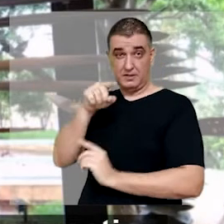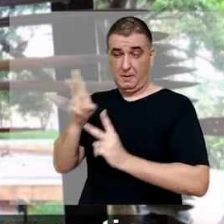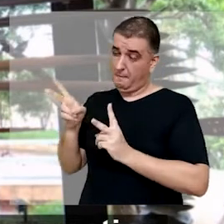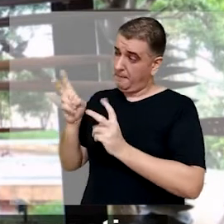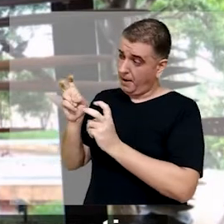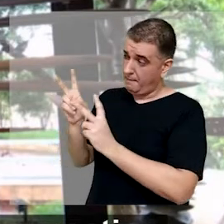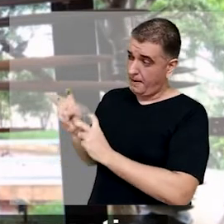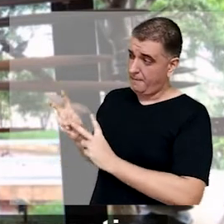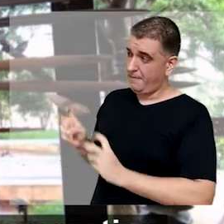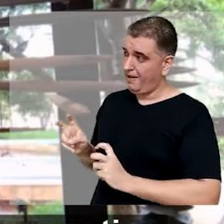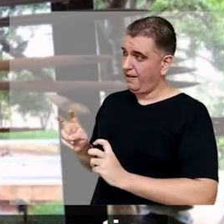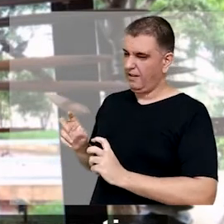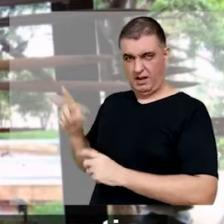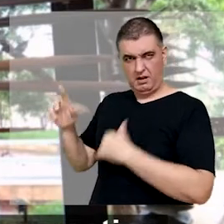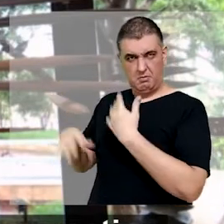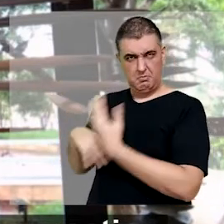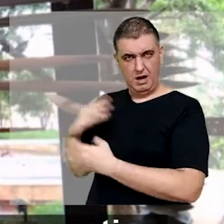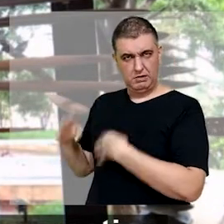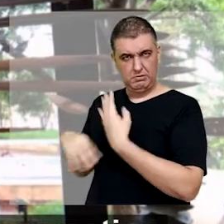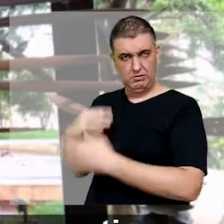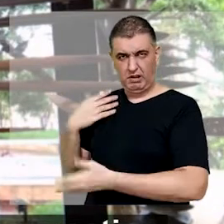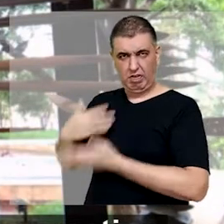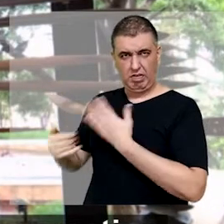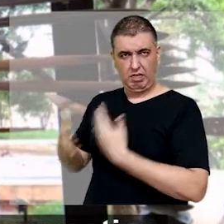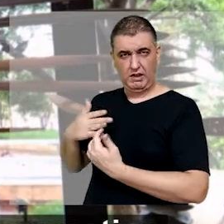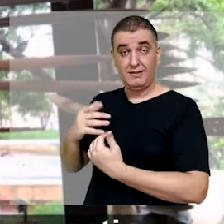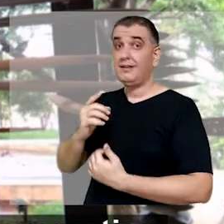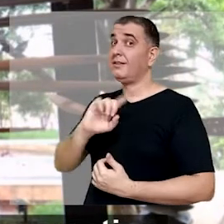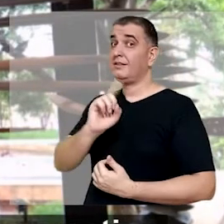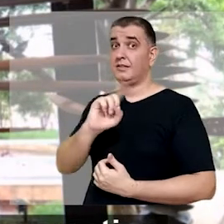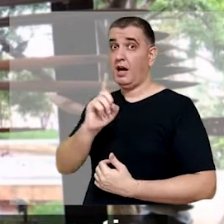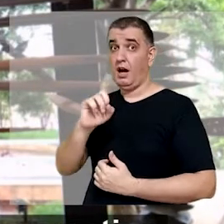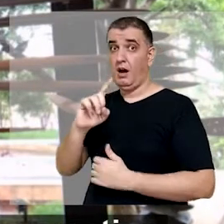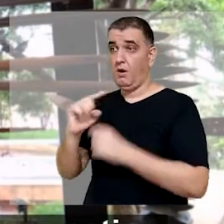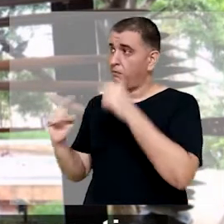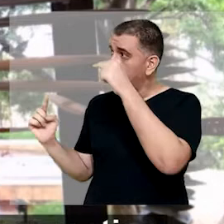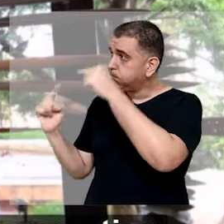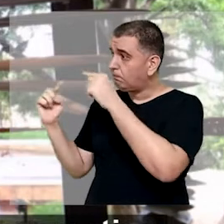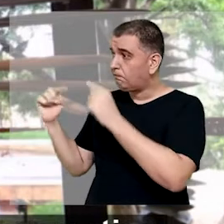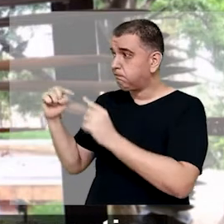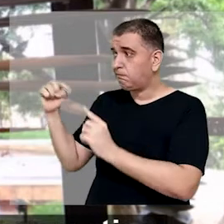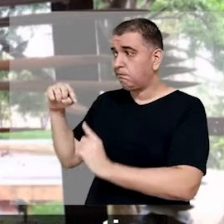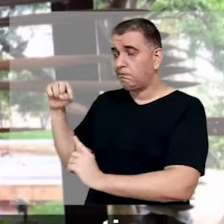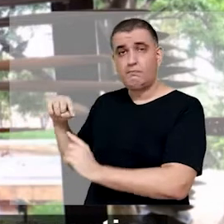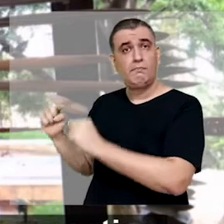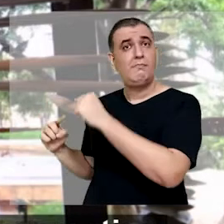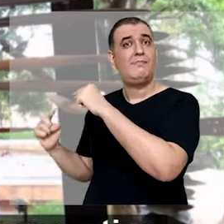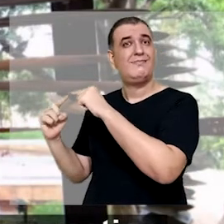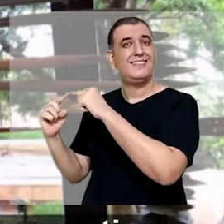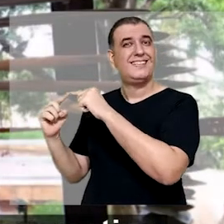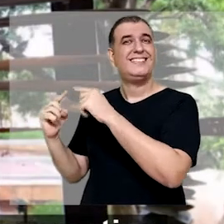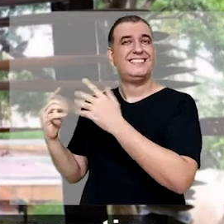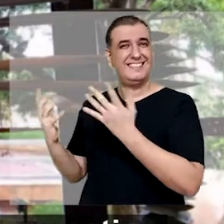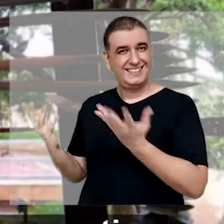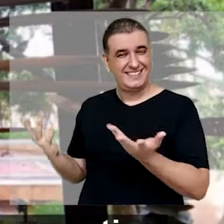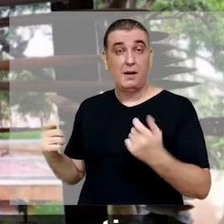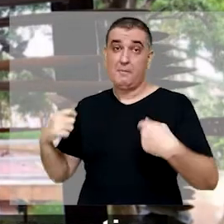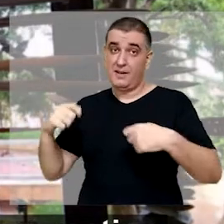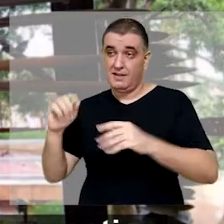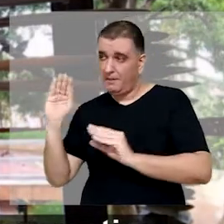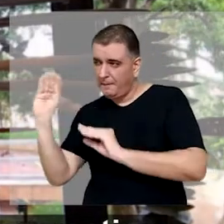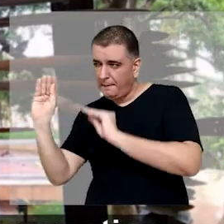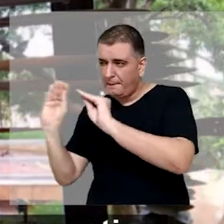Então, quando você olha, eu vejo que há uma conversa entre eles. Mas se eu não conto que é